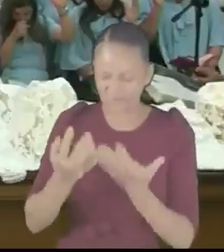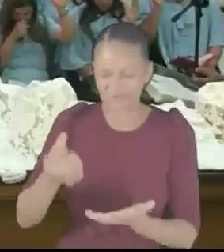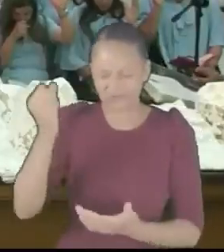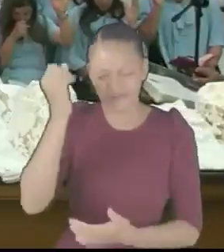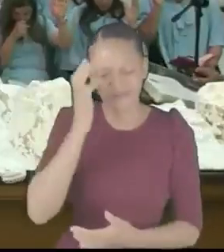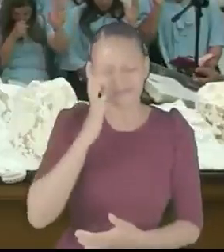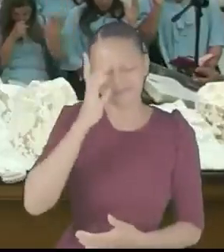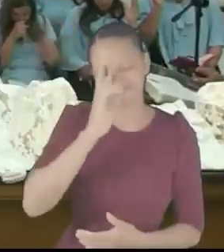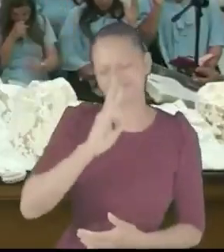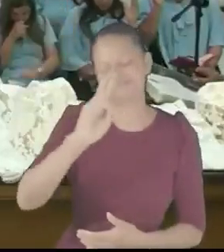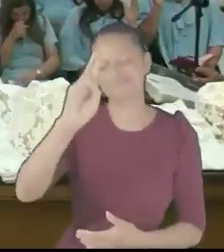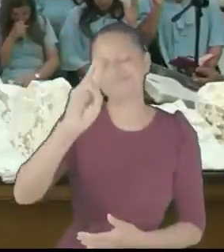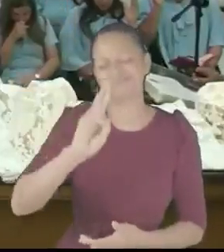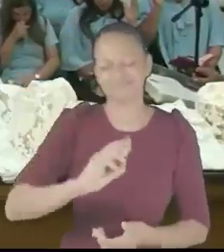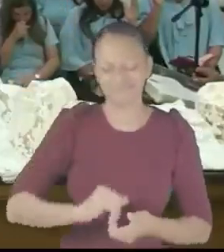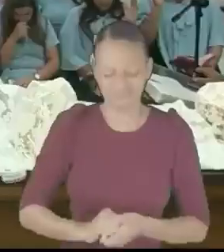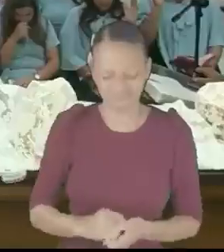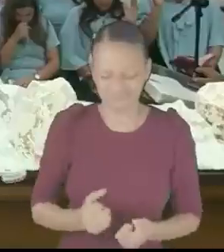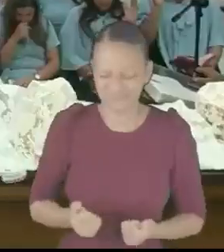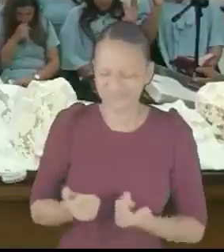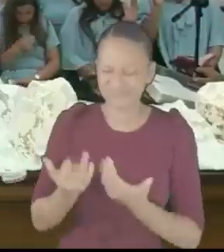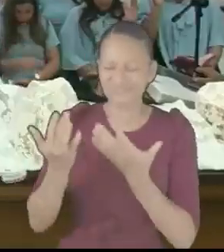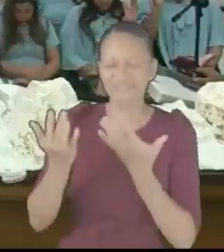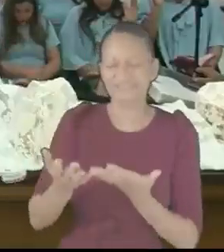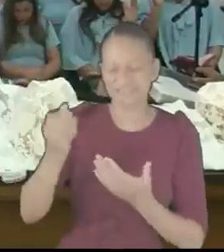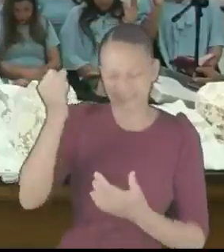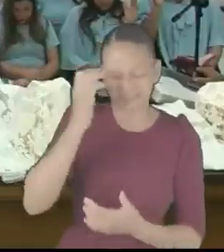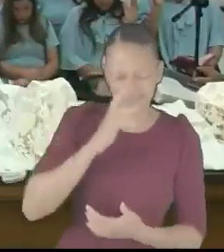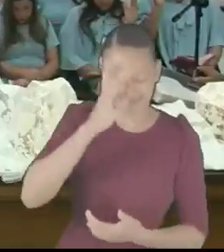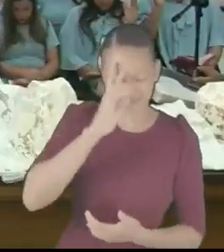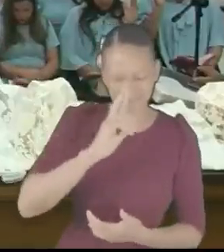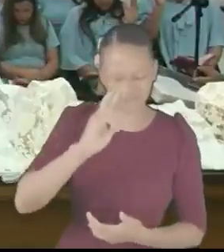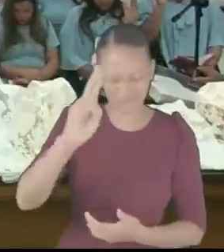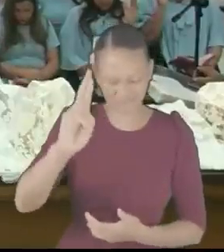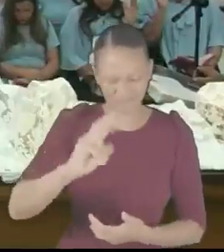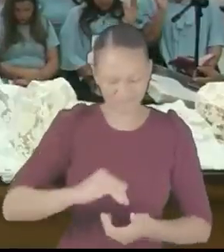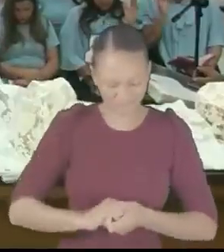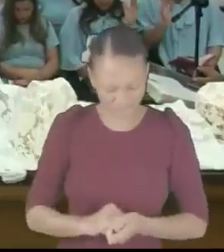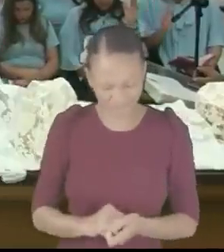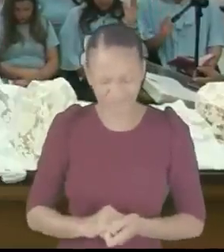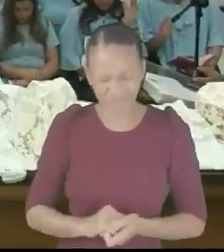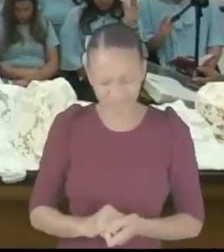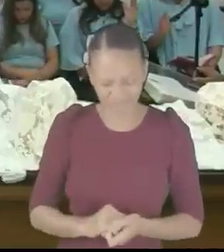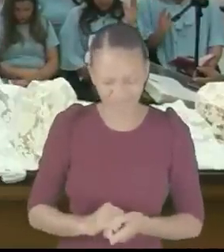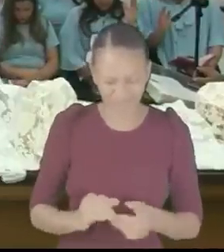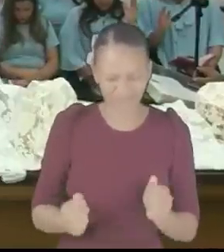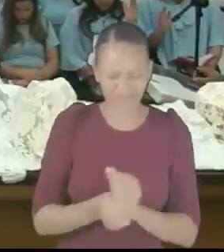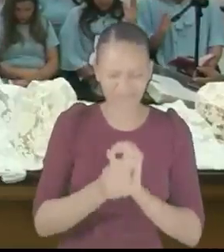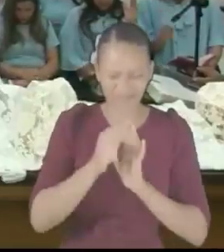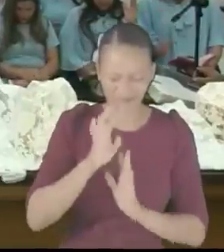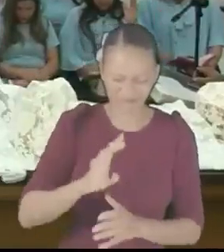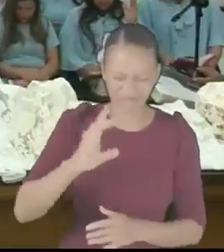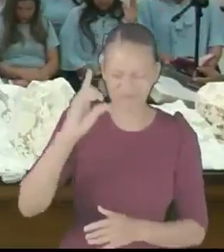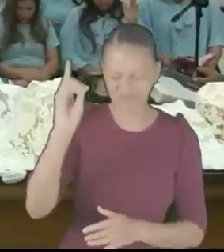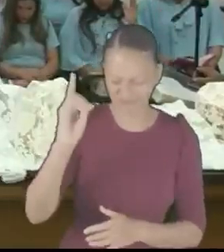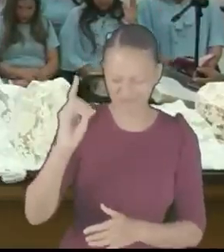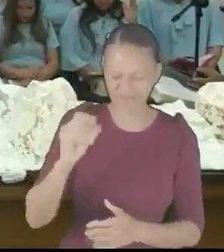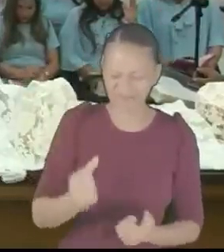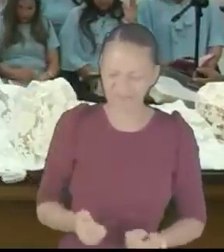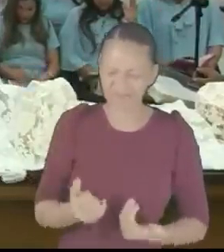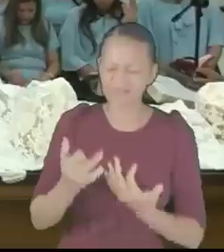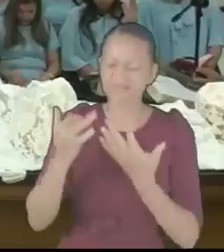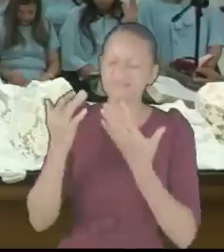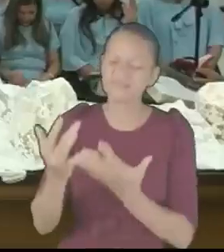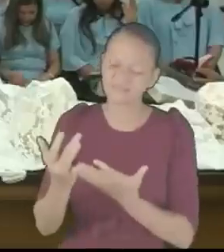graças, Senhor. Eu te dou graças, Senhor, eu te dou graças. Glória a Deus, eu te dou